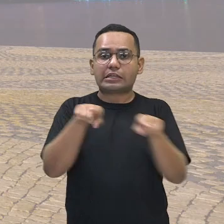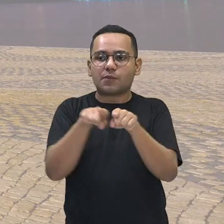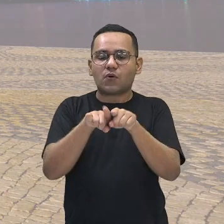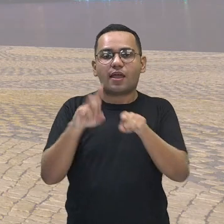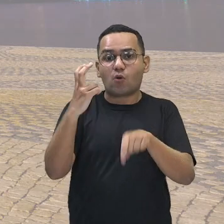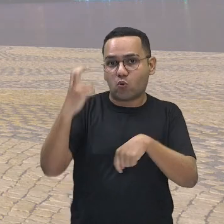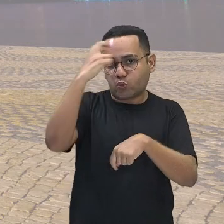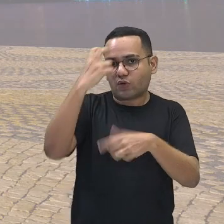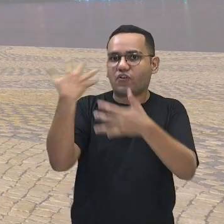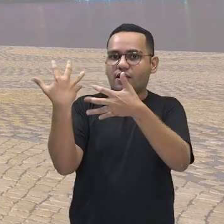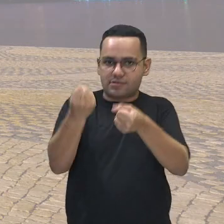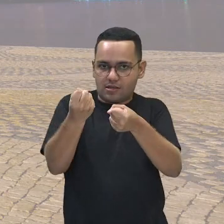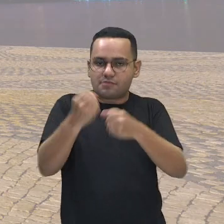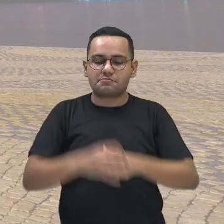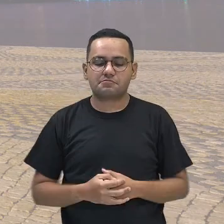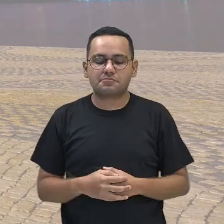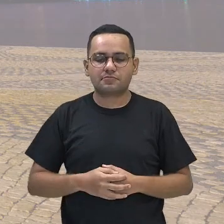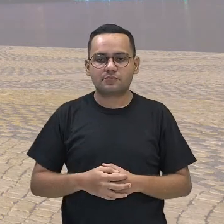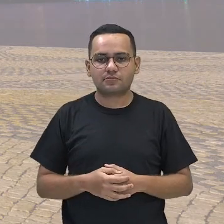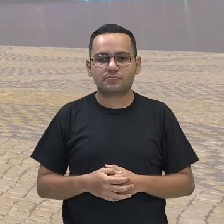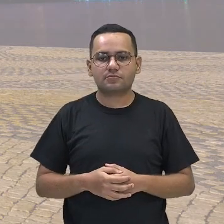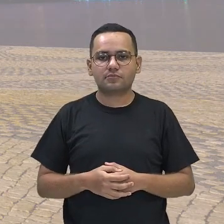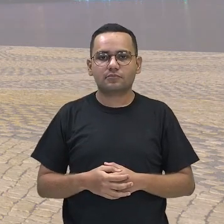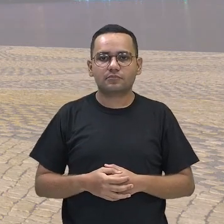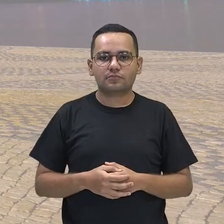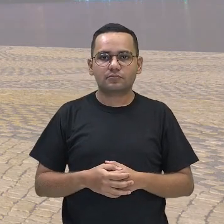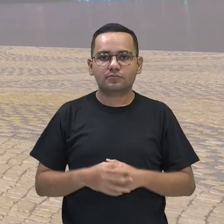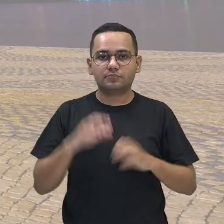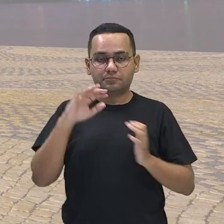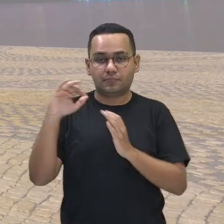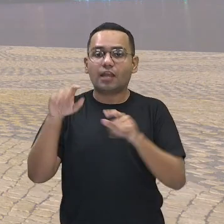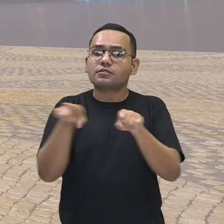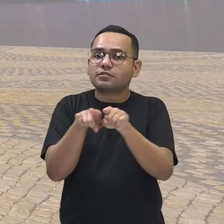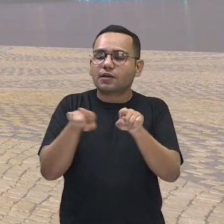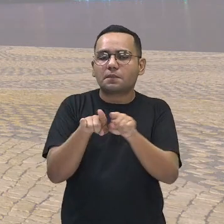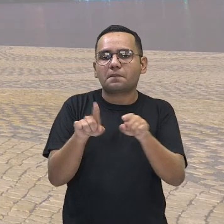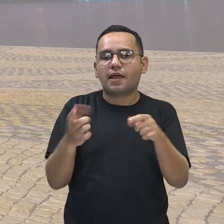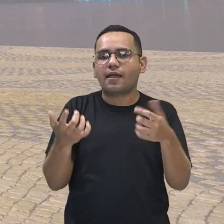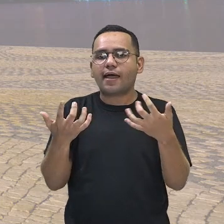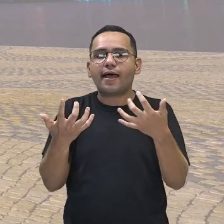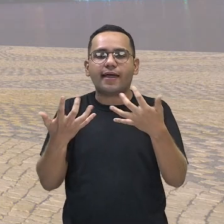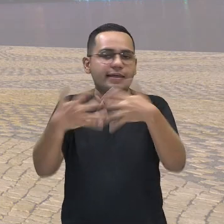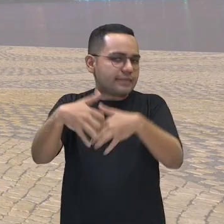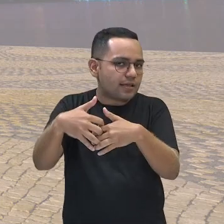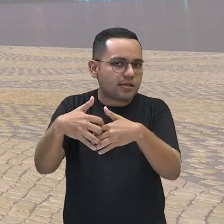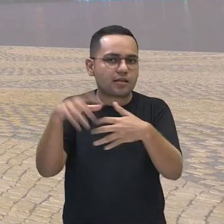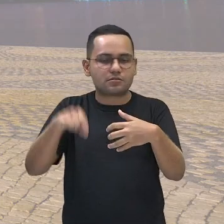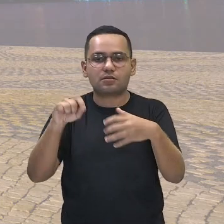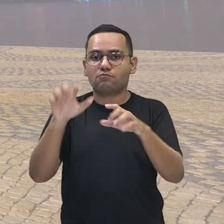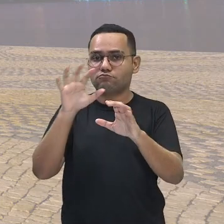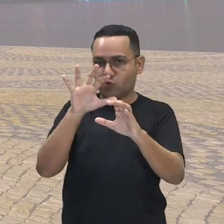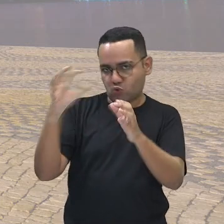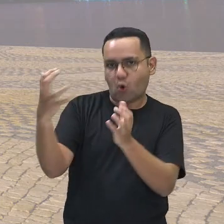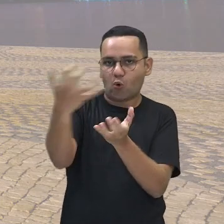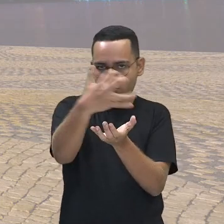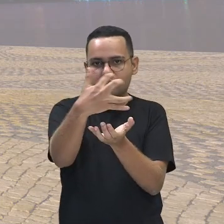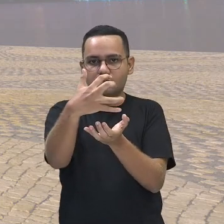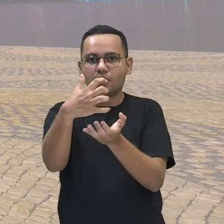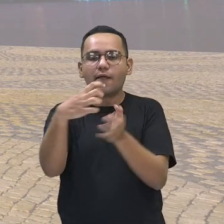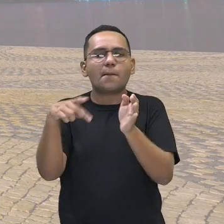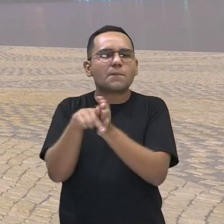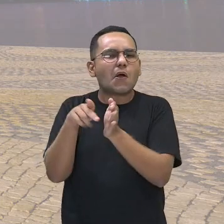também observar a interligação dos continentes, que vai estar aqui inserido neste contexto das